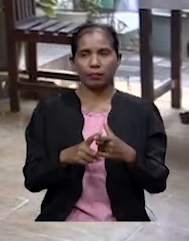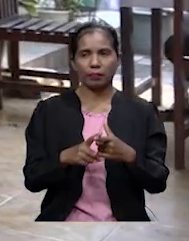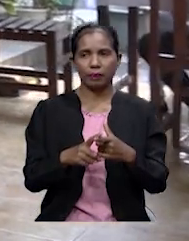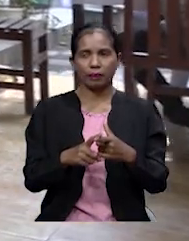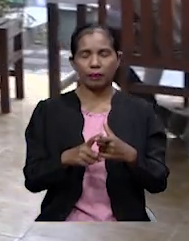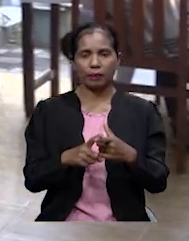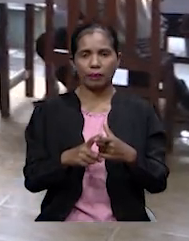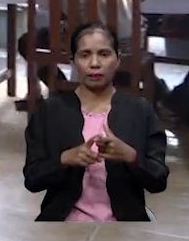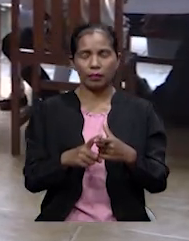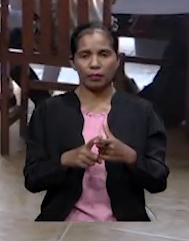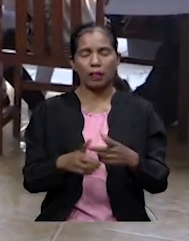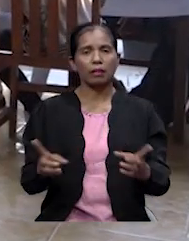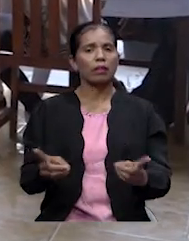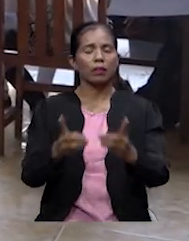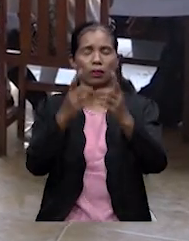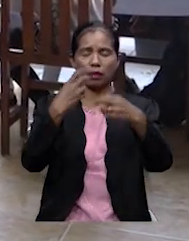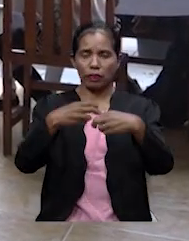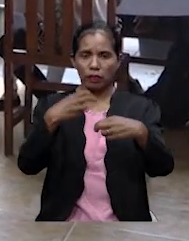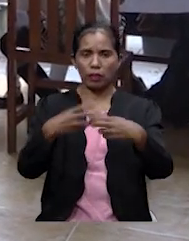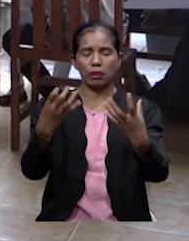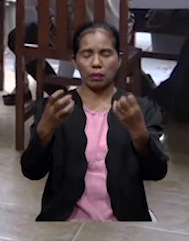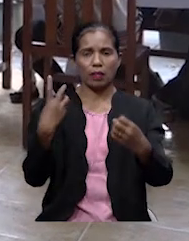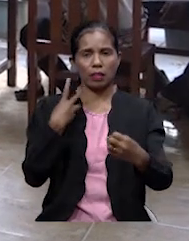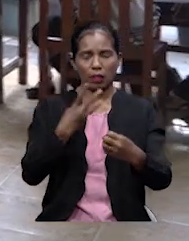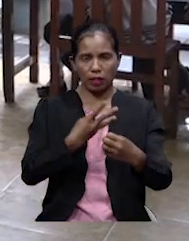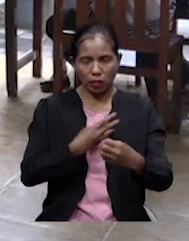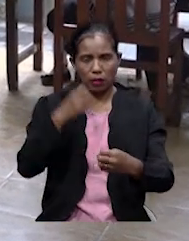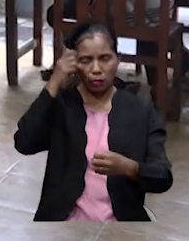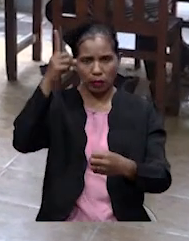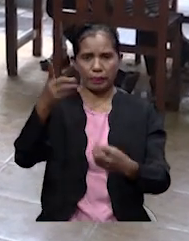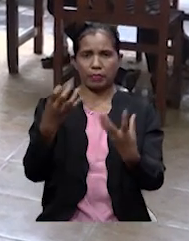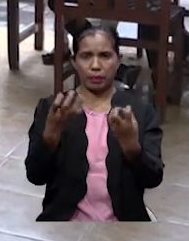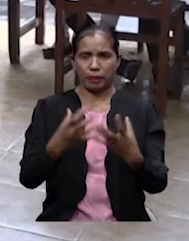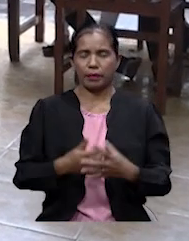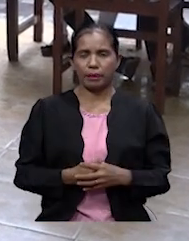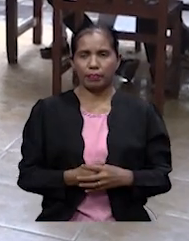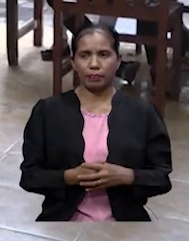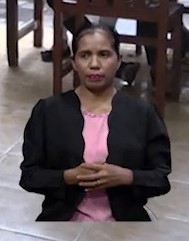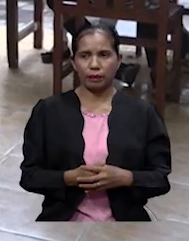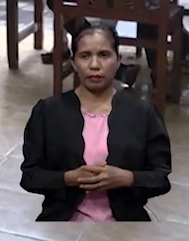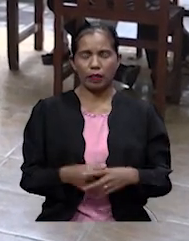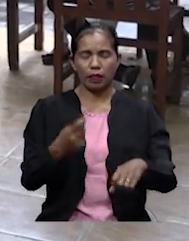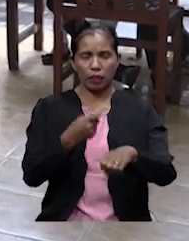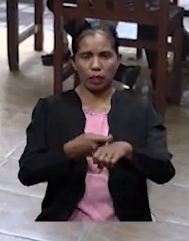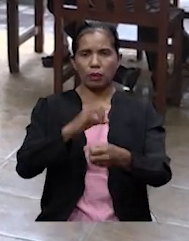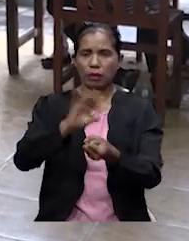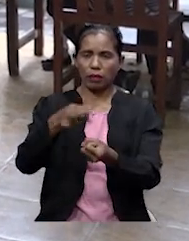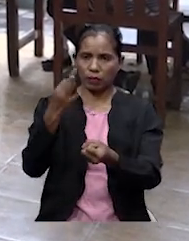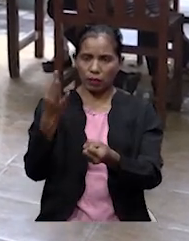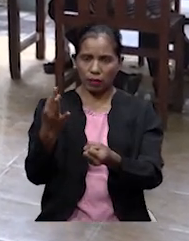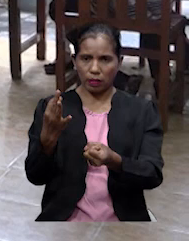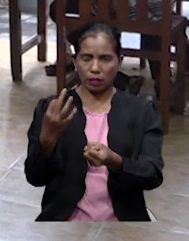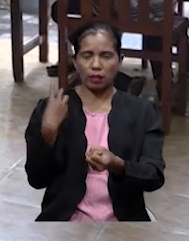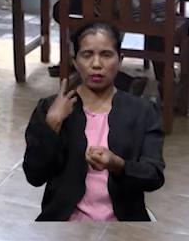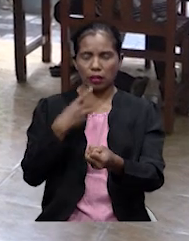apesar de dificuldades, oi, de bem, de compreender, de teves, e a situação que vi, Nelara, e a